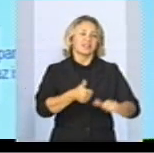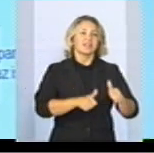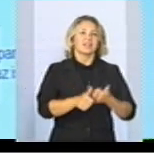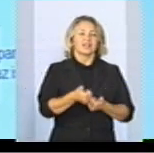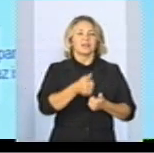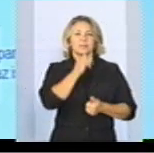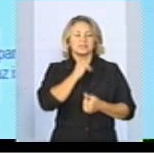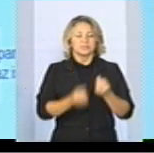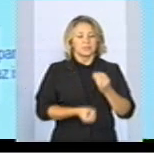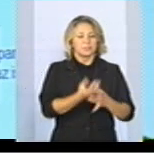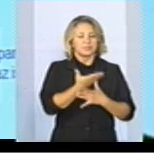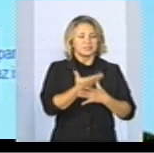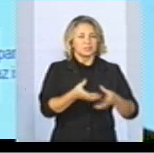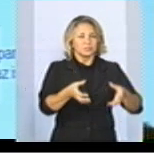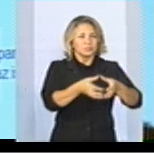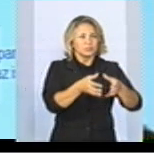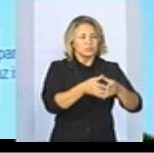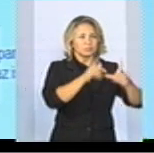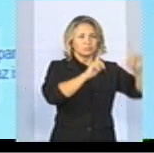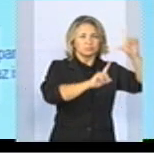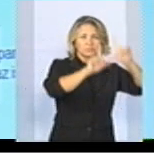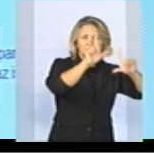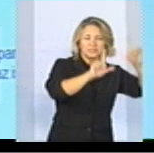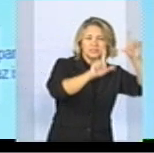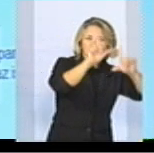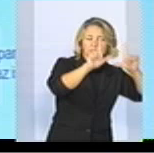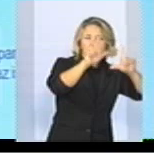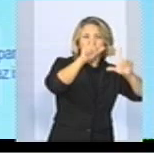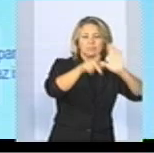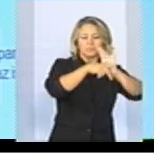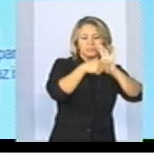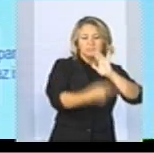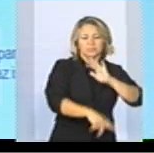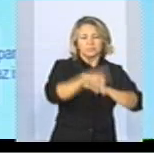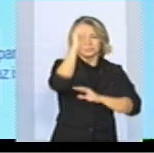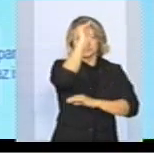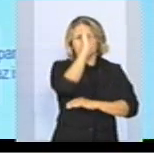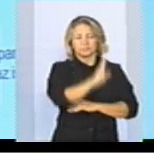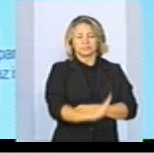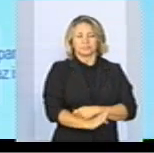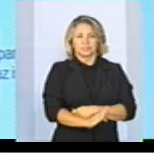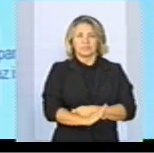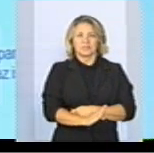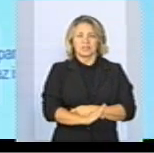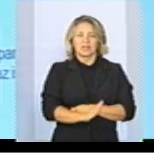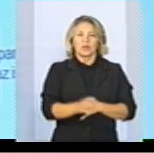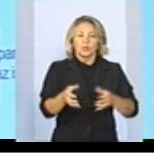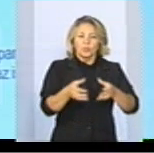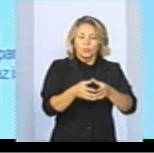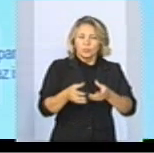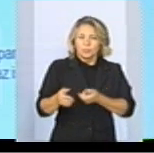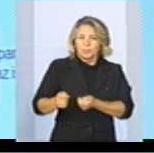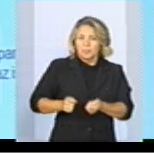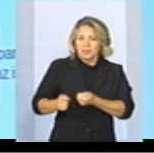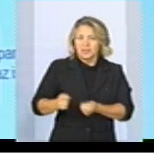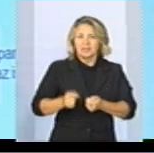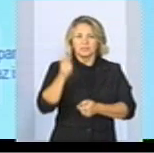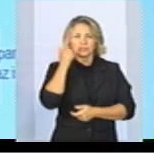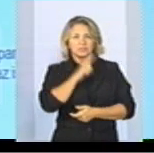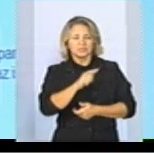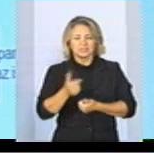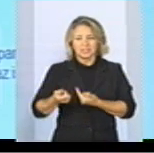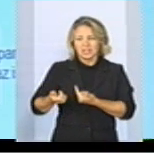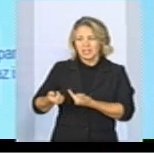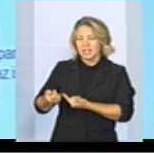da produção do setor audiovisual, principalmente dentro do país. Na lógica desse mercado, para gerar valor de troca